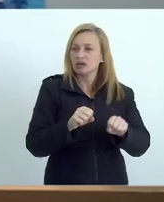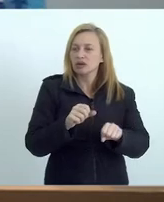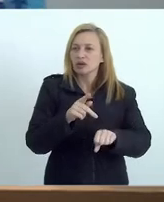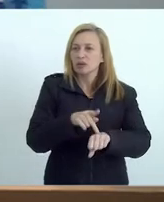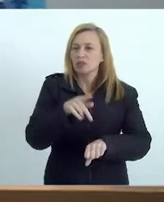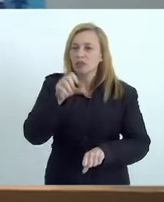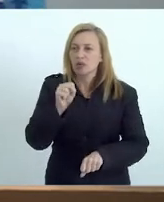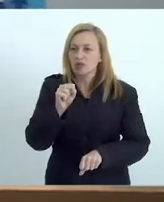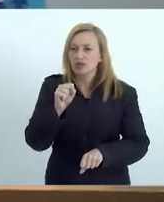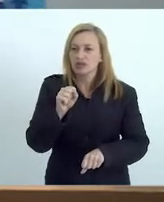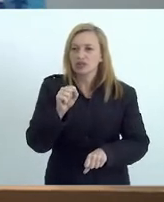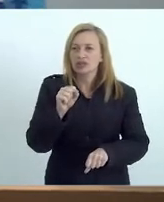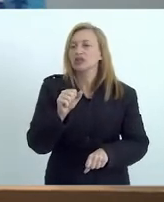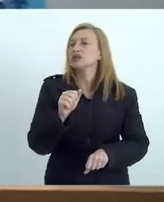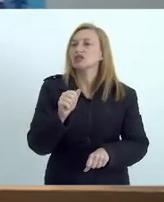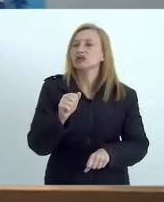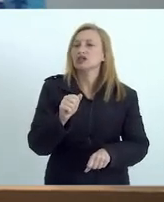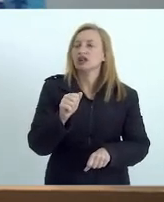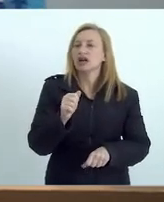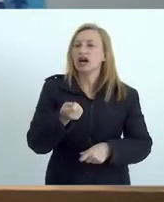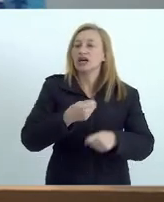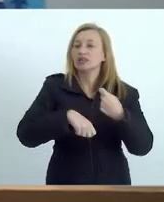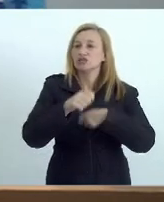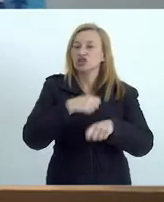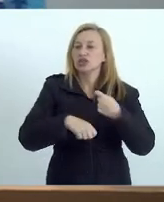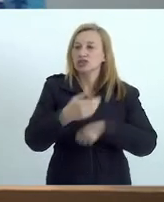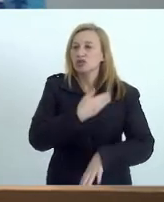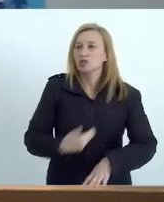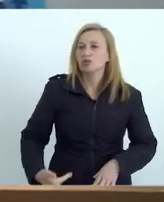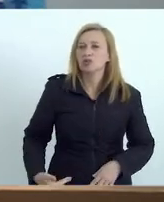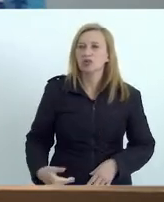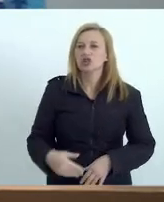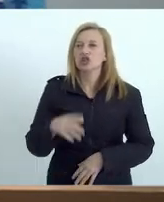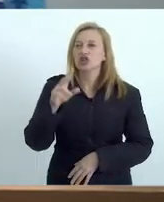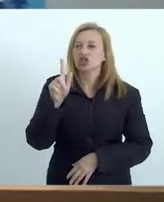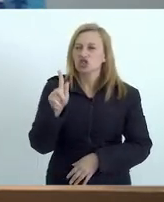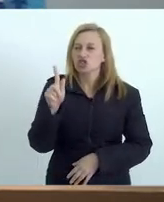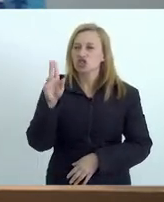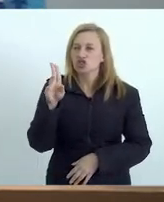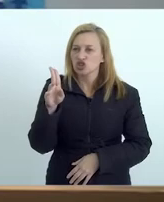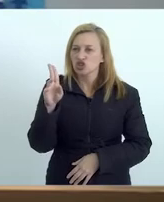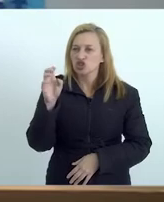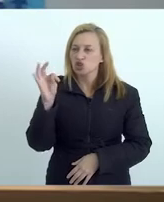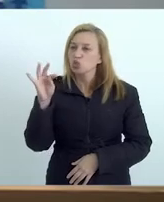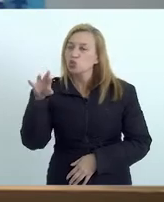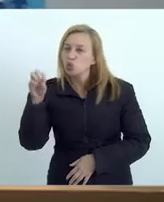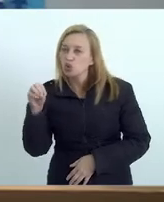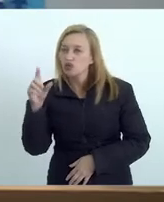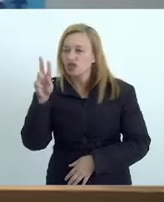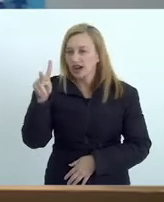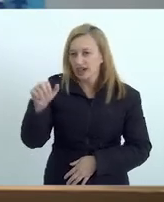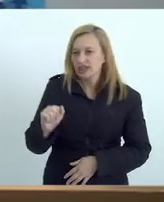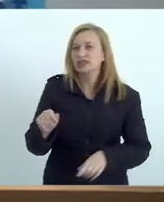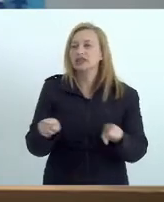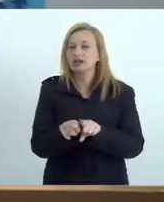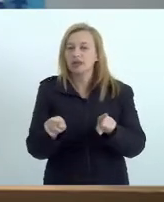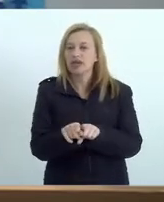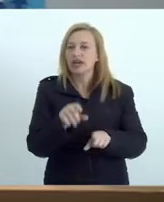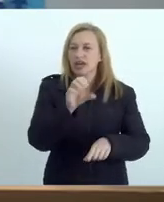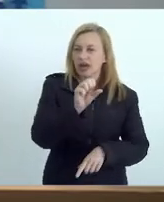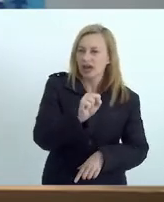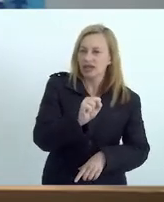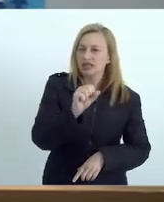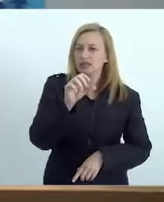de administração pública chancelado pela Fundação Getúlio Vargas e o csbm